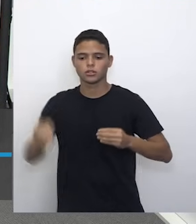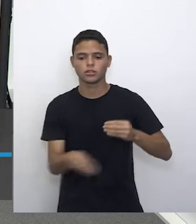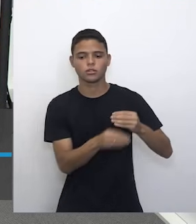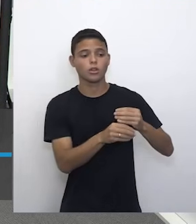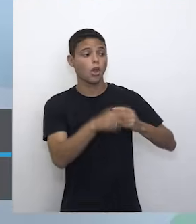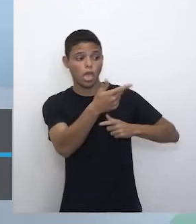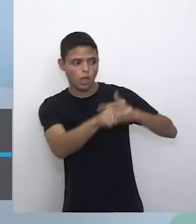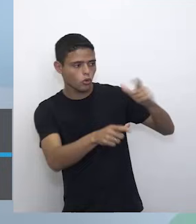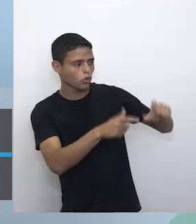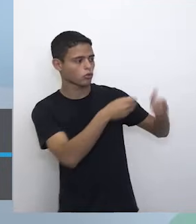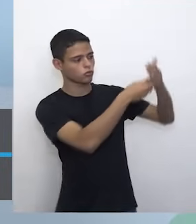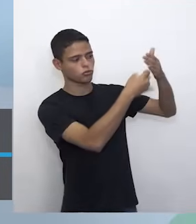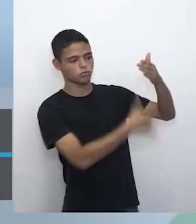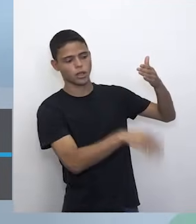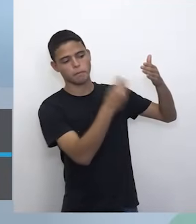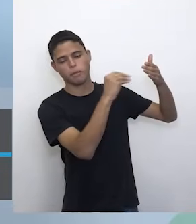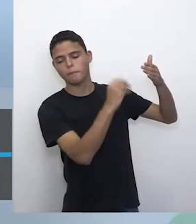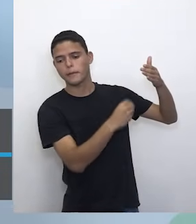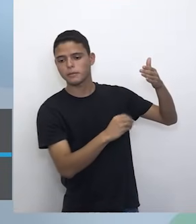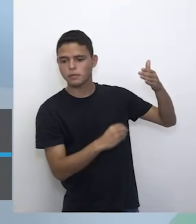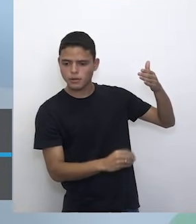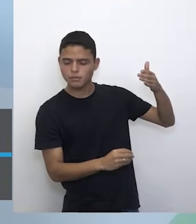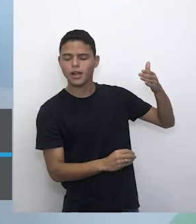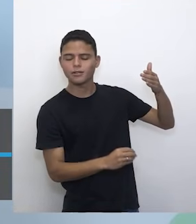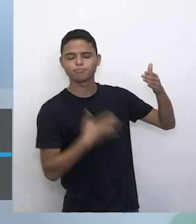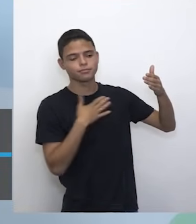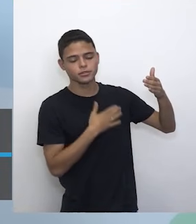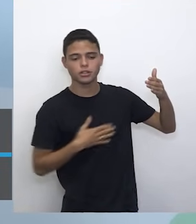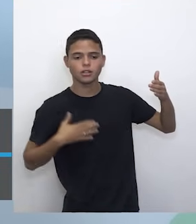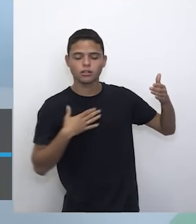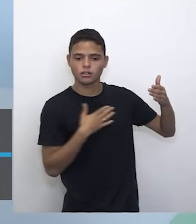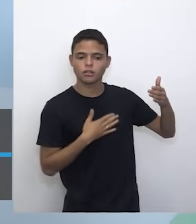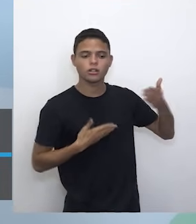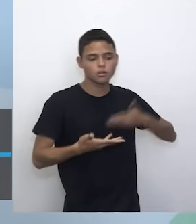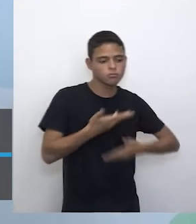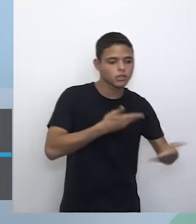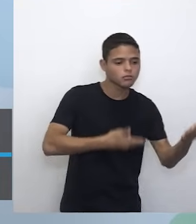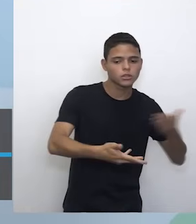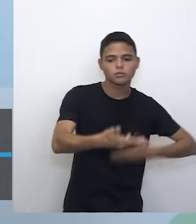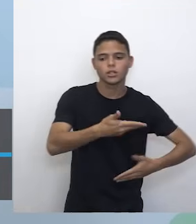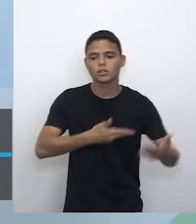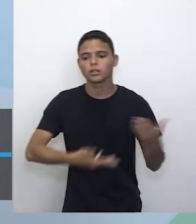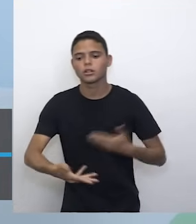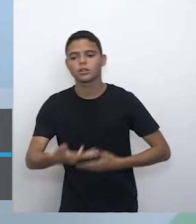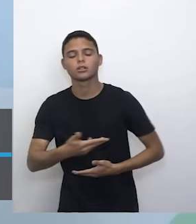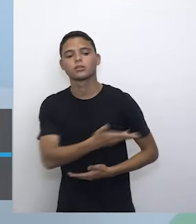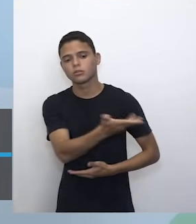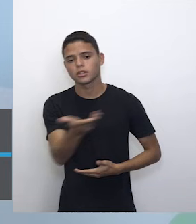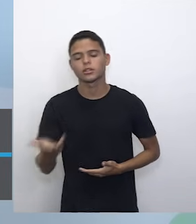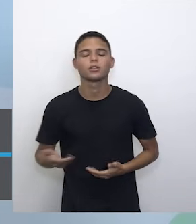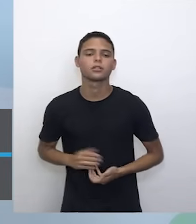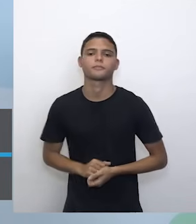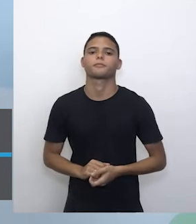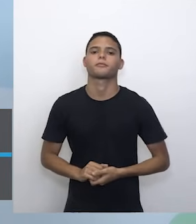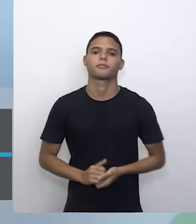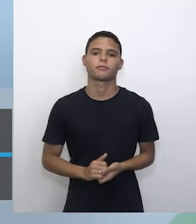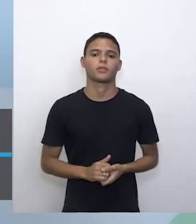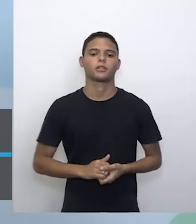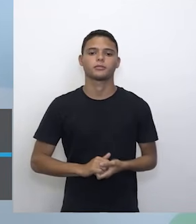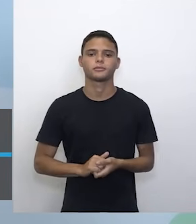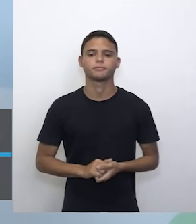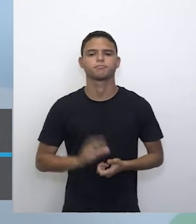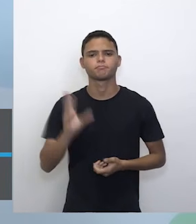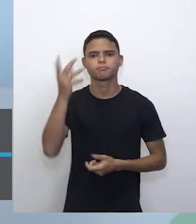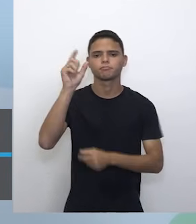já responde. E essa dinâmica que a gente curte muito, né, Joel? Essa participação da rede mesmo. Então, o